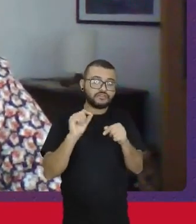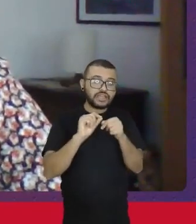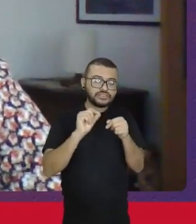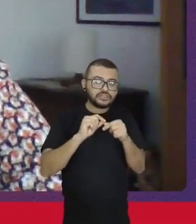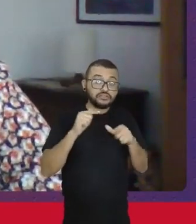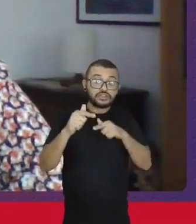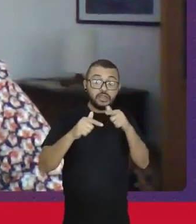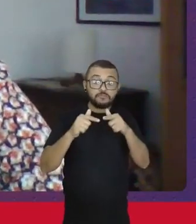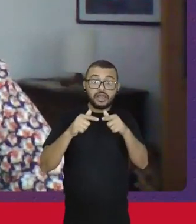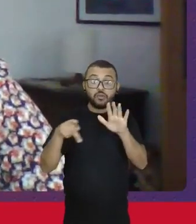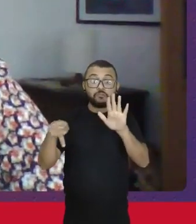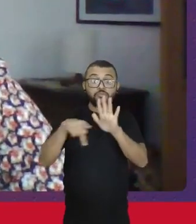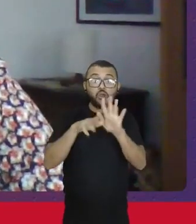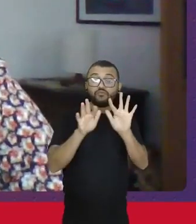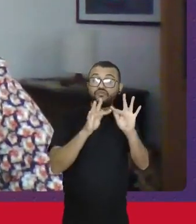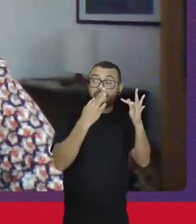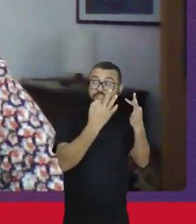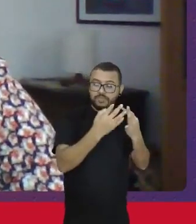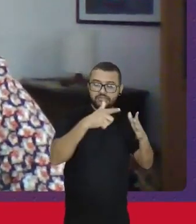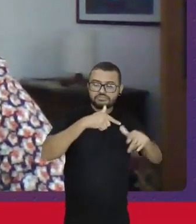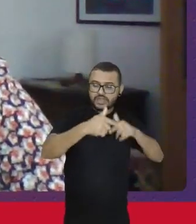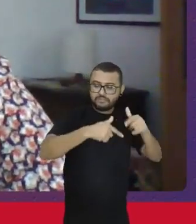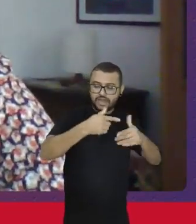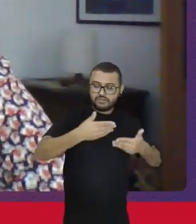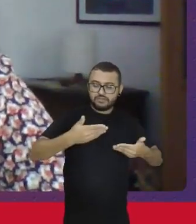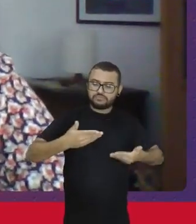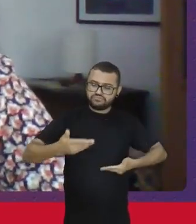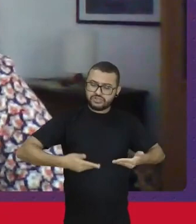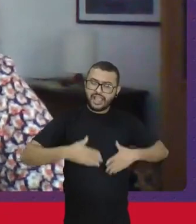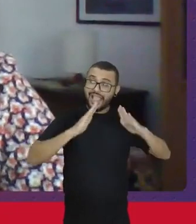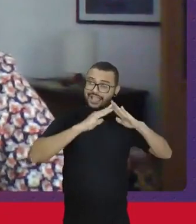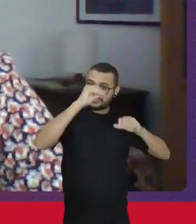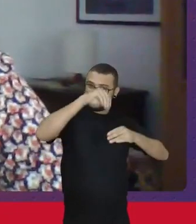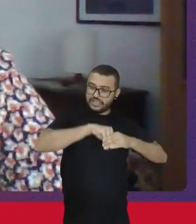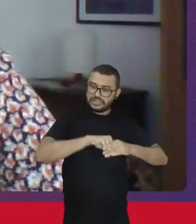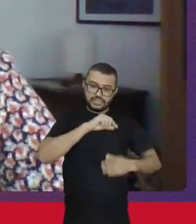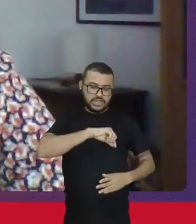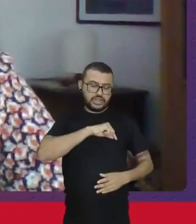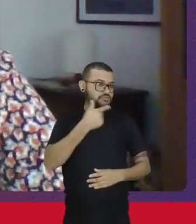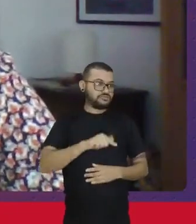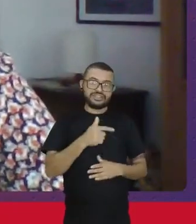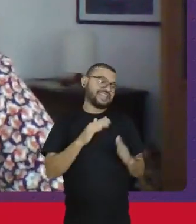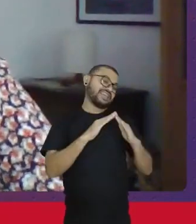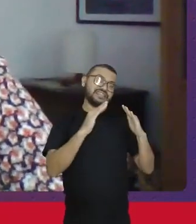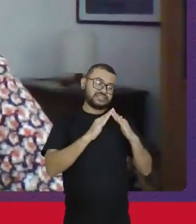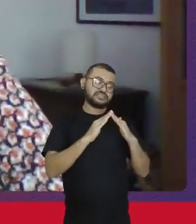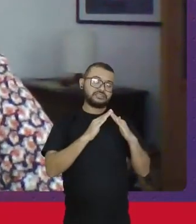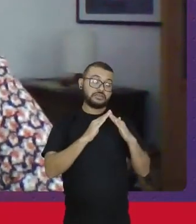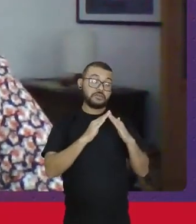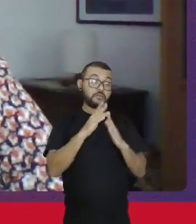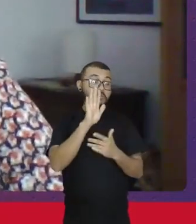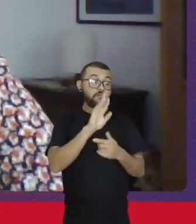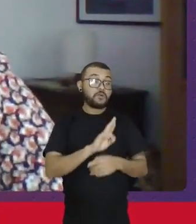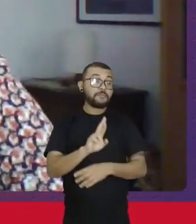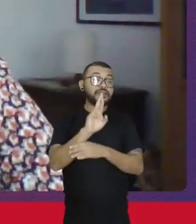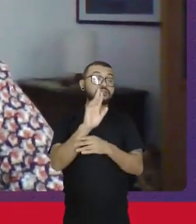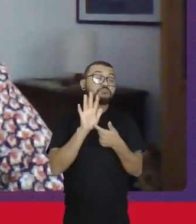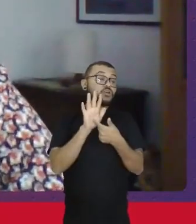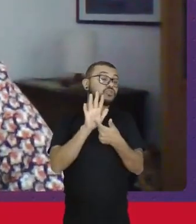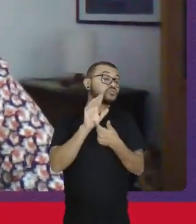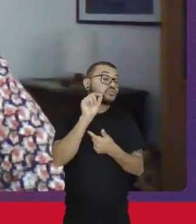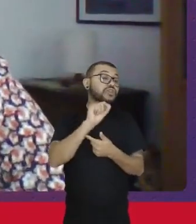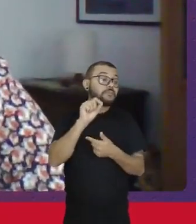realizado no âmbito das famílias, que é o trabalho doméstico não remunerado, ele representa para o